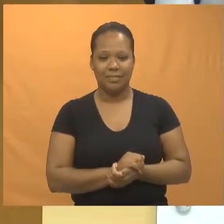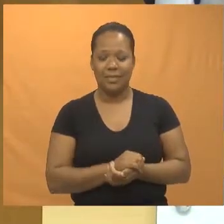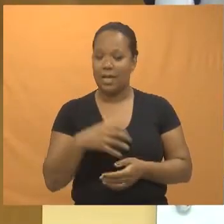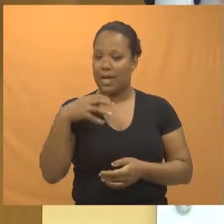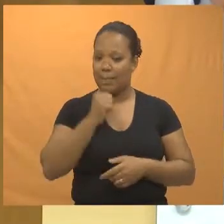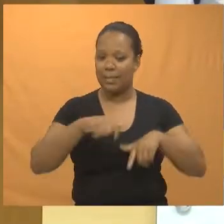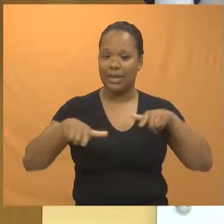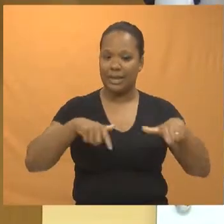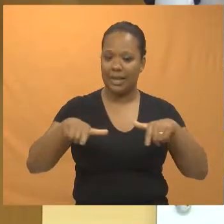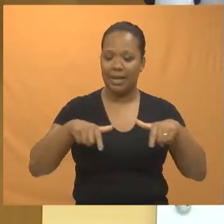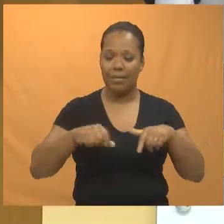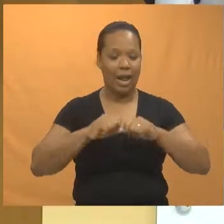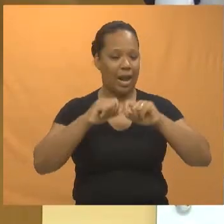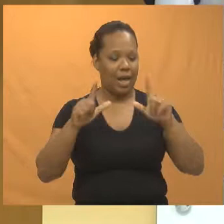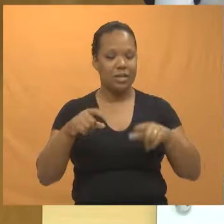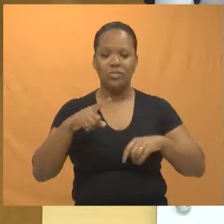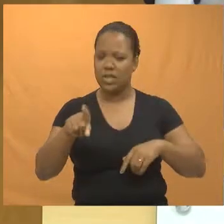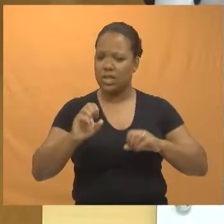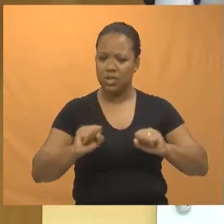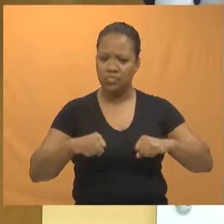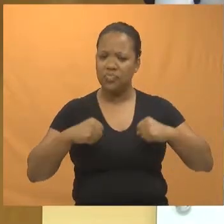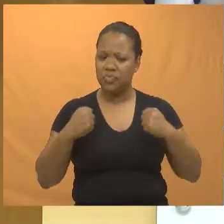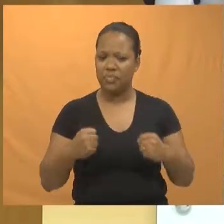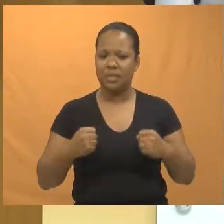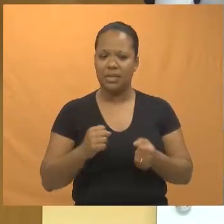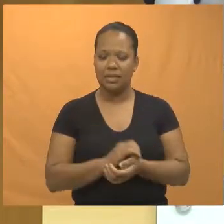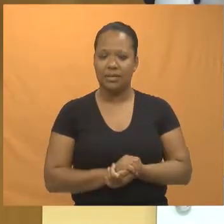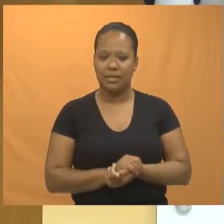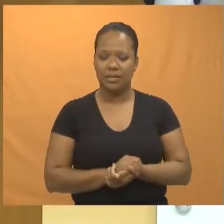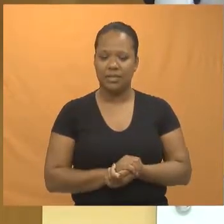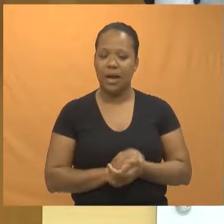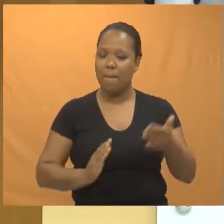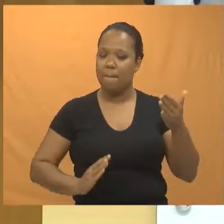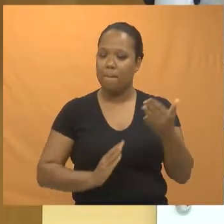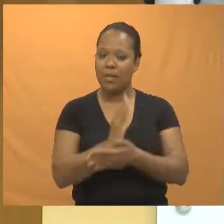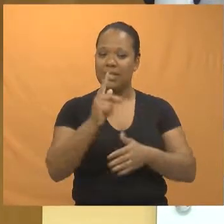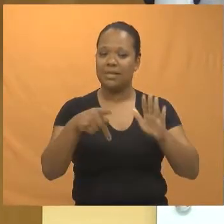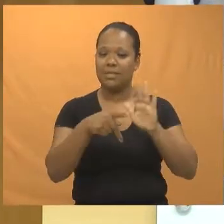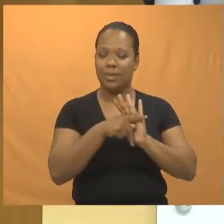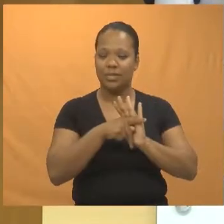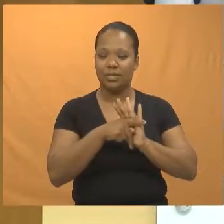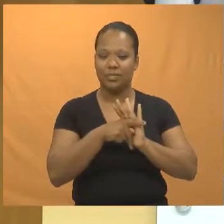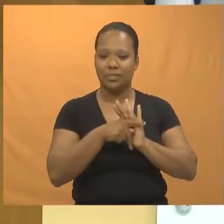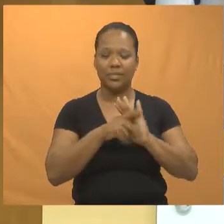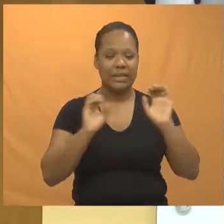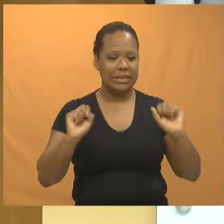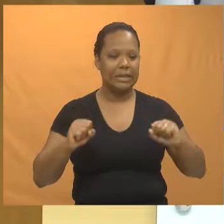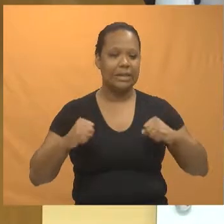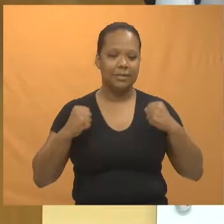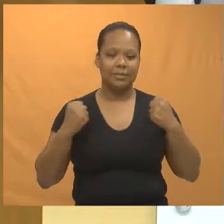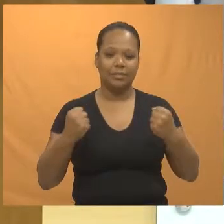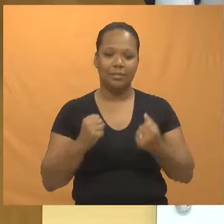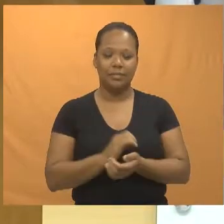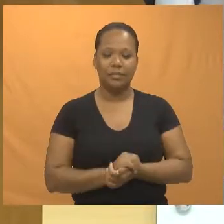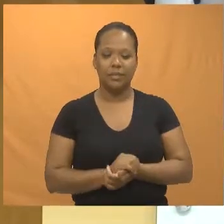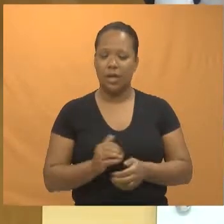agilidade no trabalho. Claro, a gente sabe de todo o seu esforço aí, mas diante de toda a aprovação desse projeto e da força que você vai ter